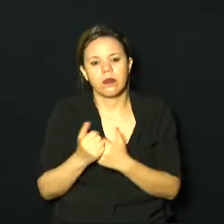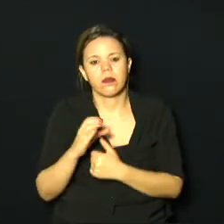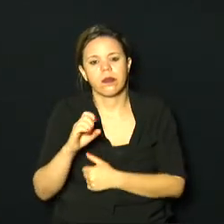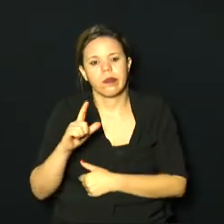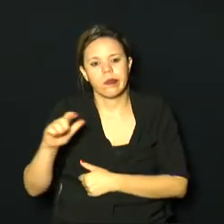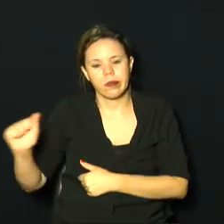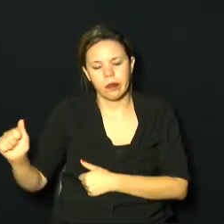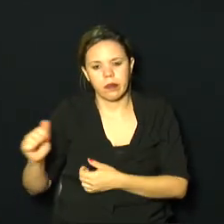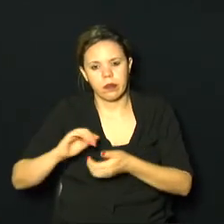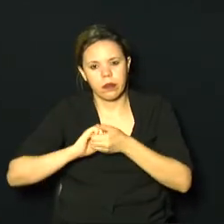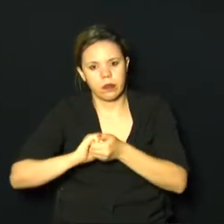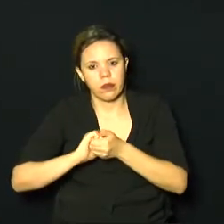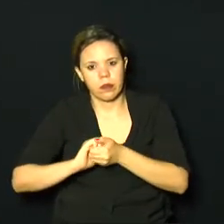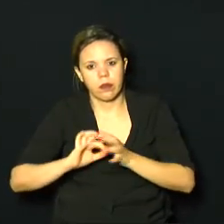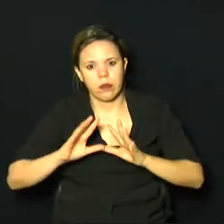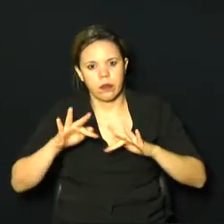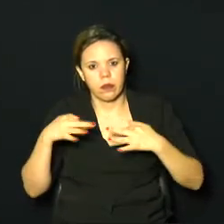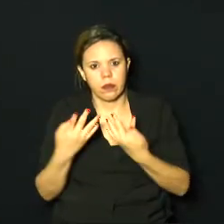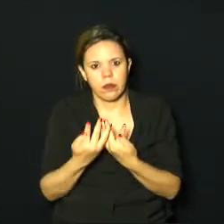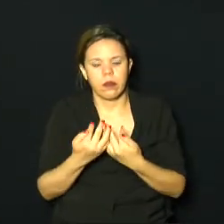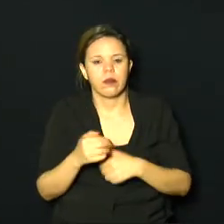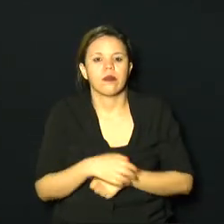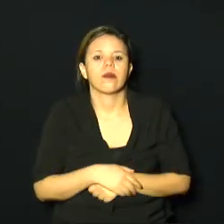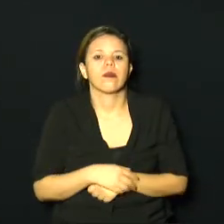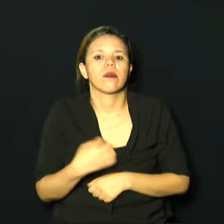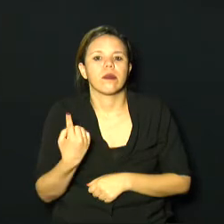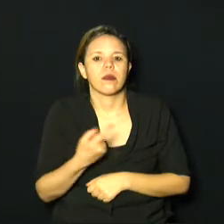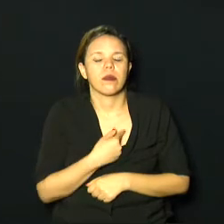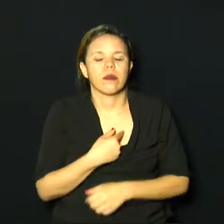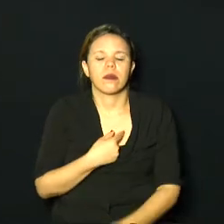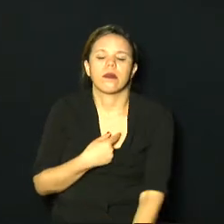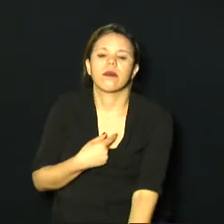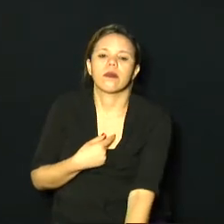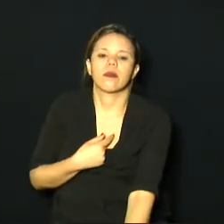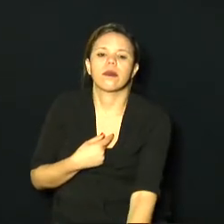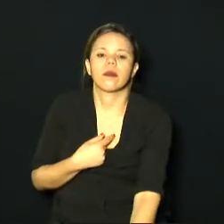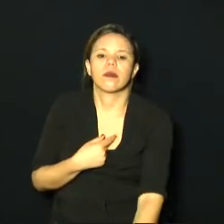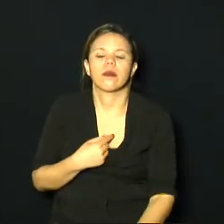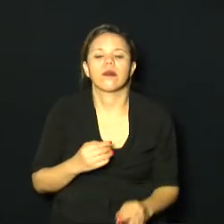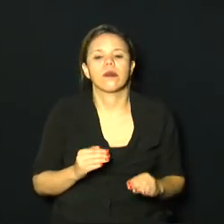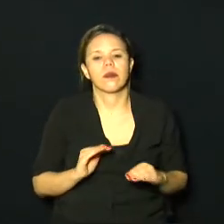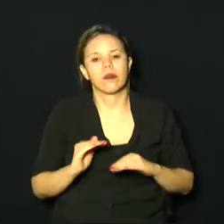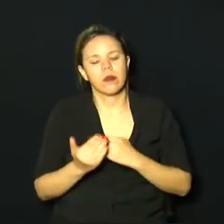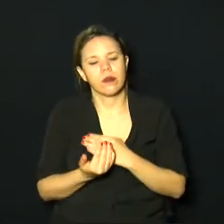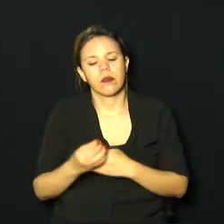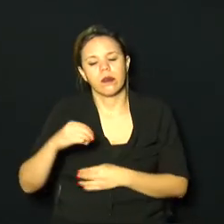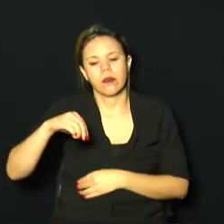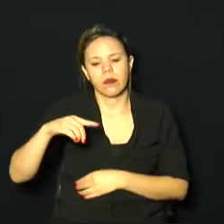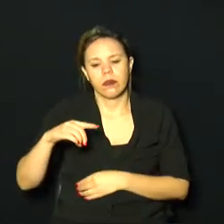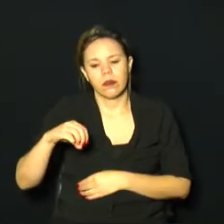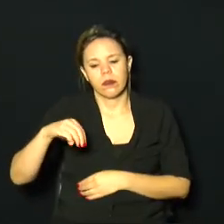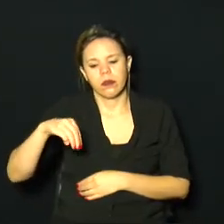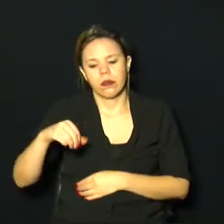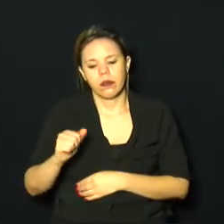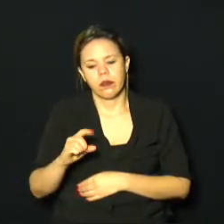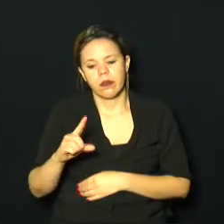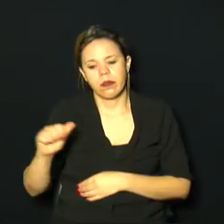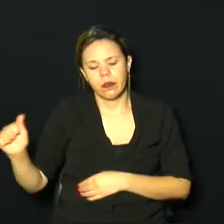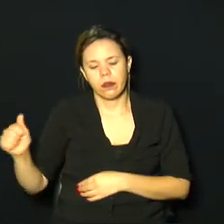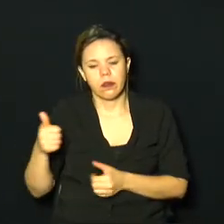né, eu cumprimento todas as famílias da nossa querida comunidade do Mandela, que a gente tem